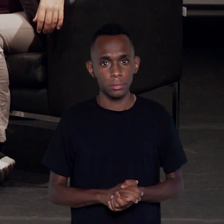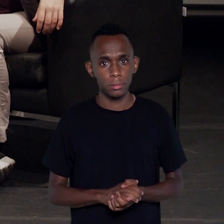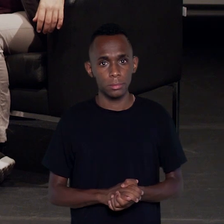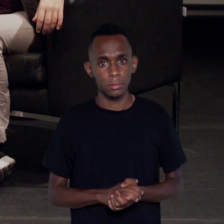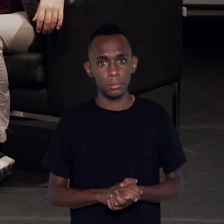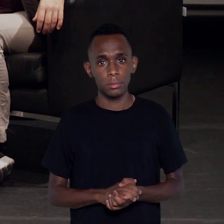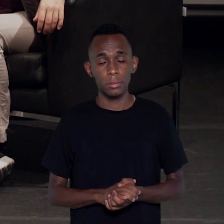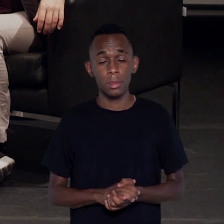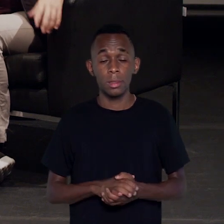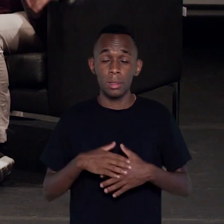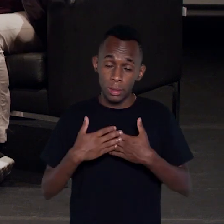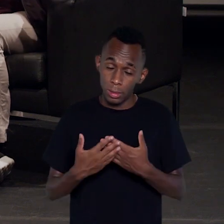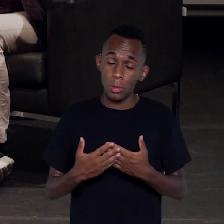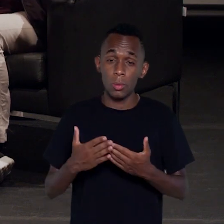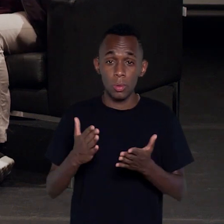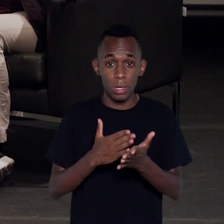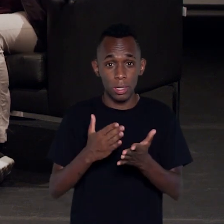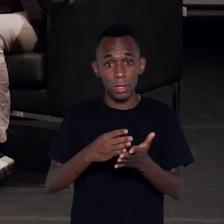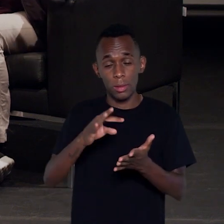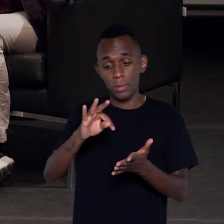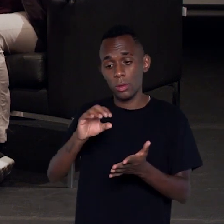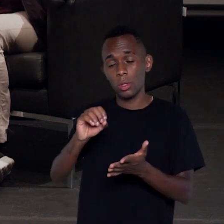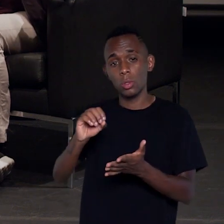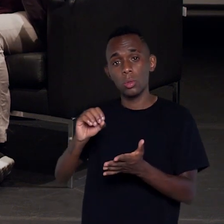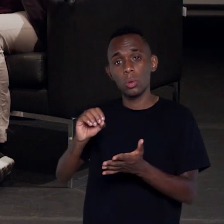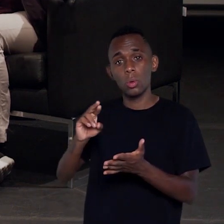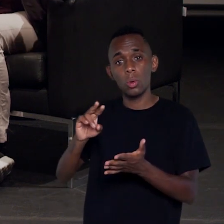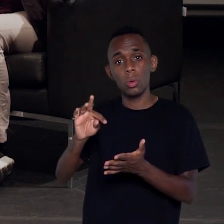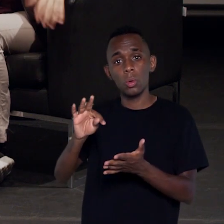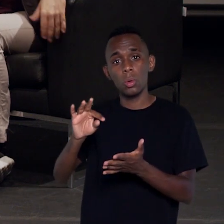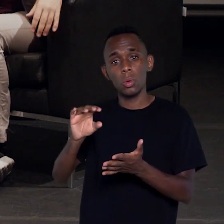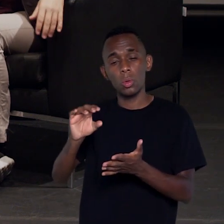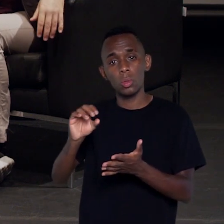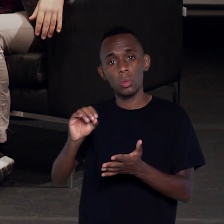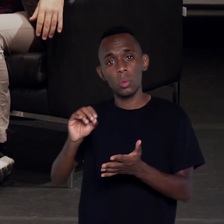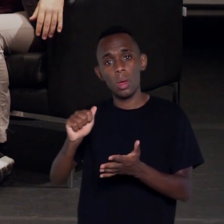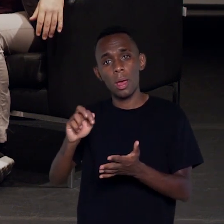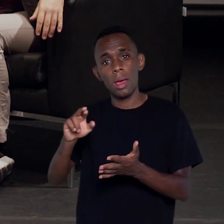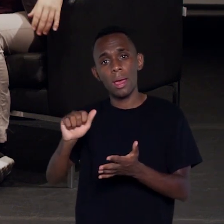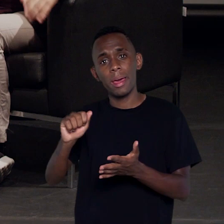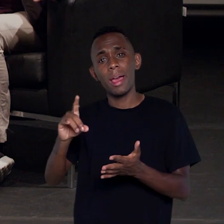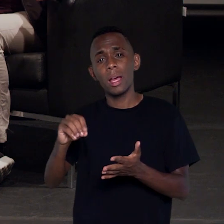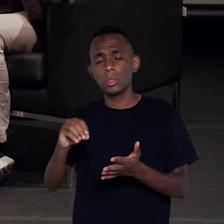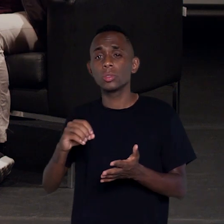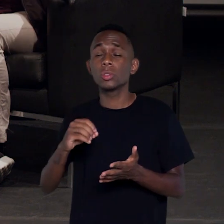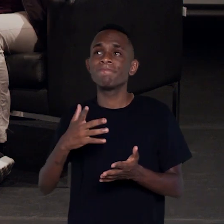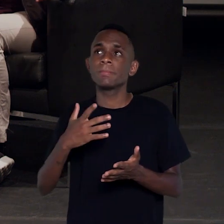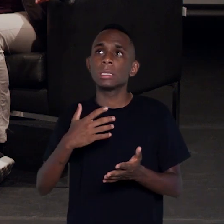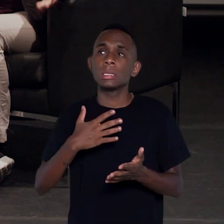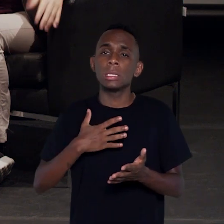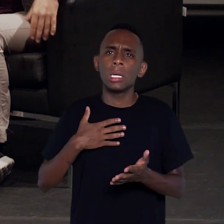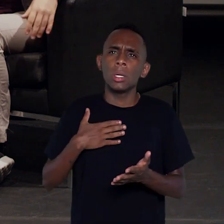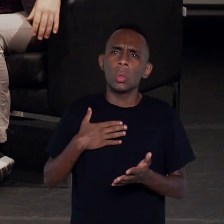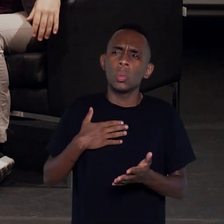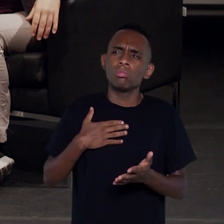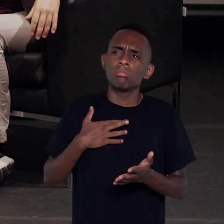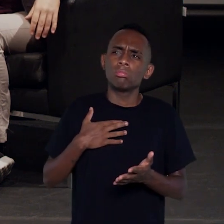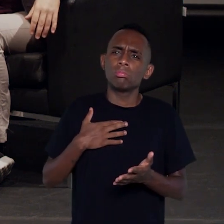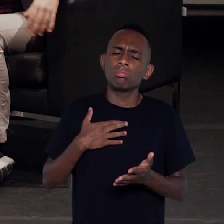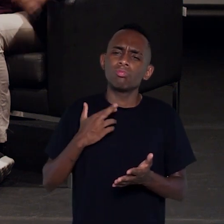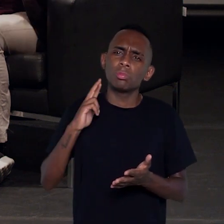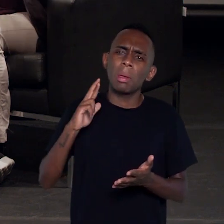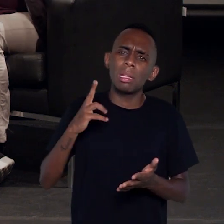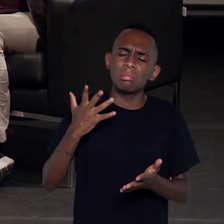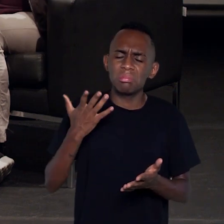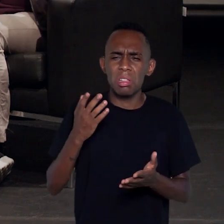o que é que eu posso falar sobre Torturado? O que é que eu esperava? Qual era a minha expectativa, né? Acho que eram as mínimas